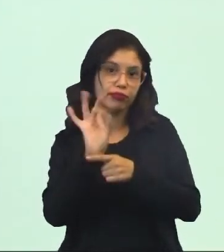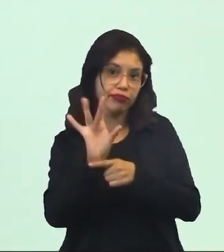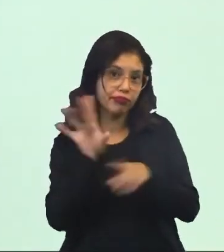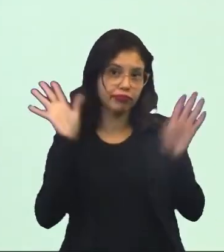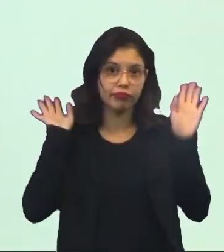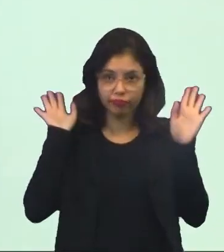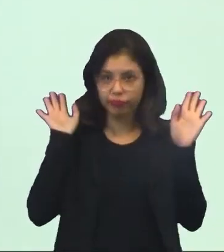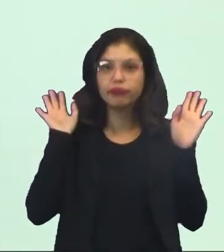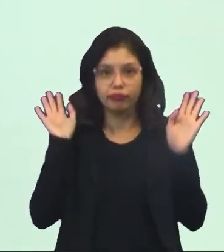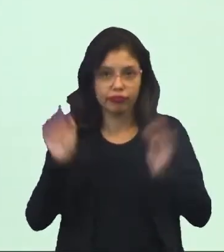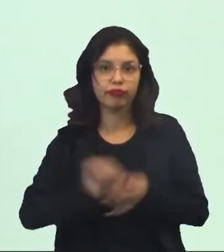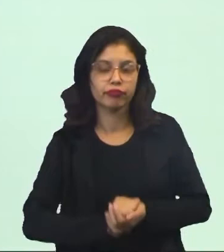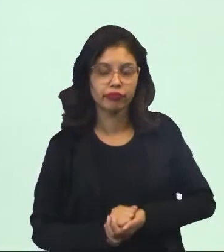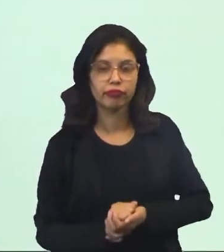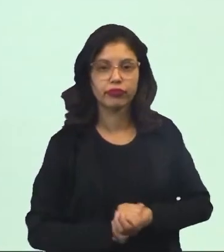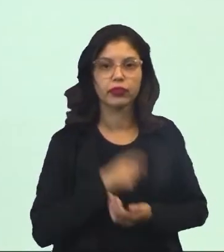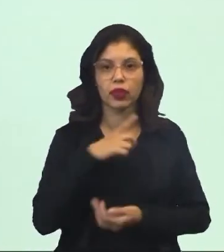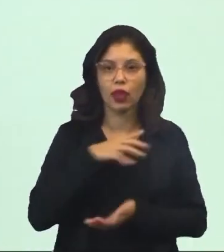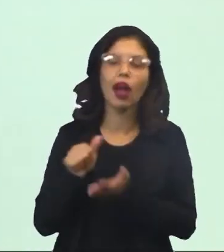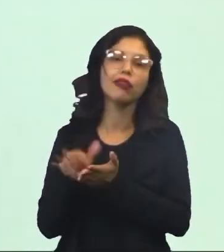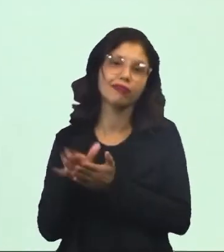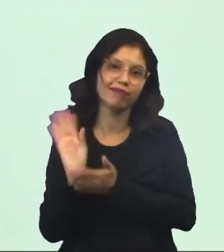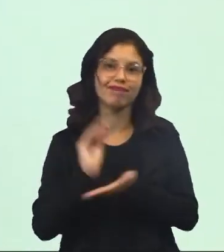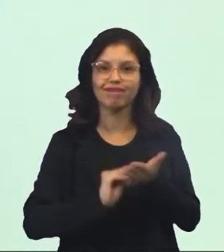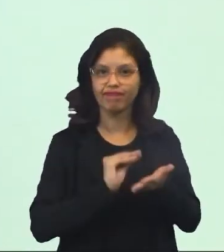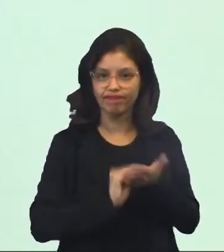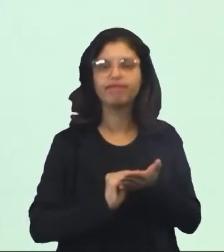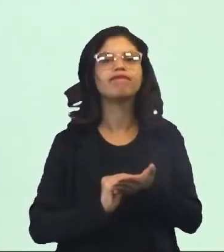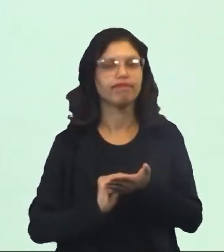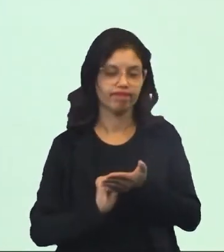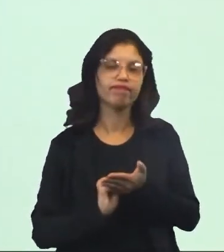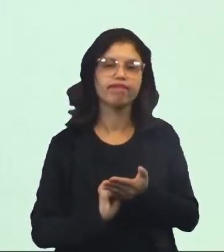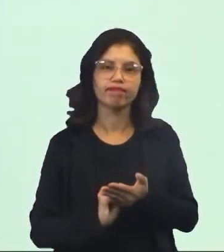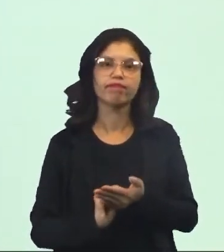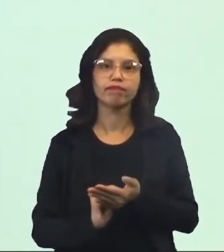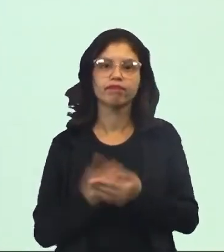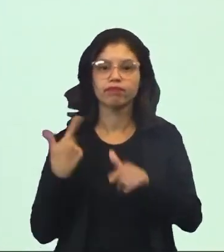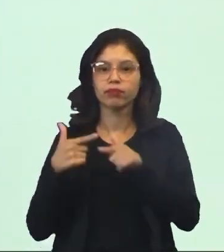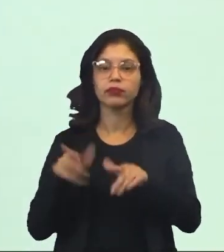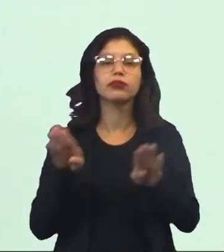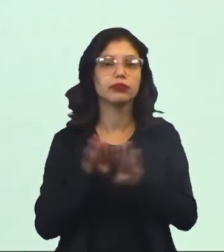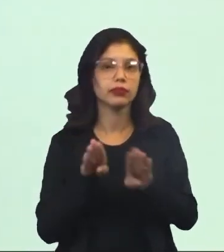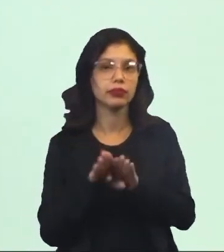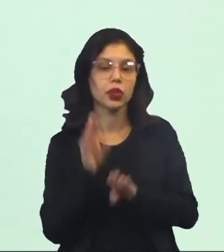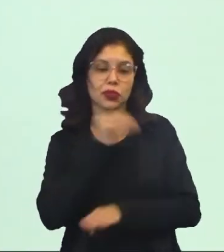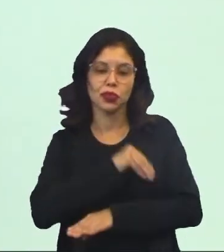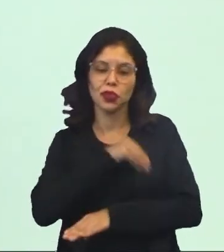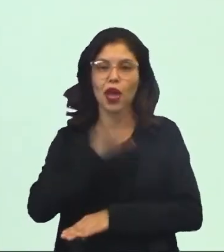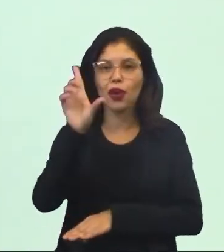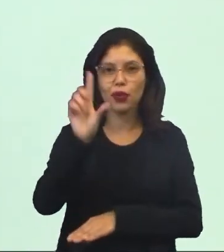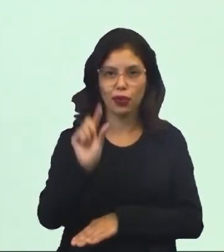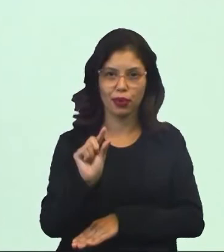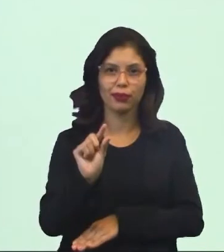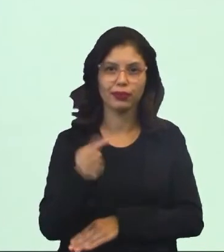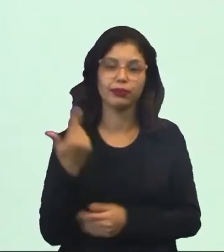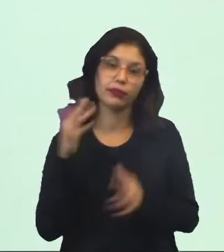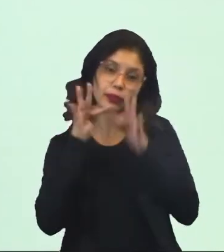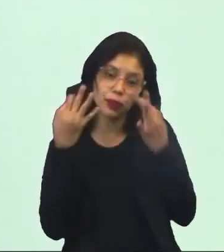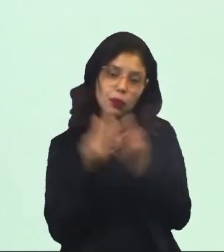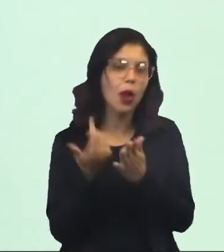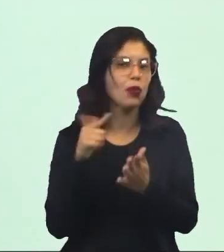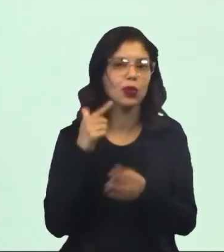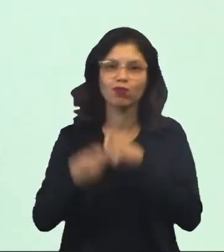isso o desemprego ou o salário tem uma baixa muito grande e as famílias julgam não ter condição